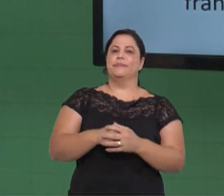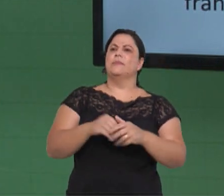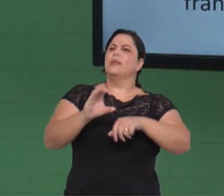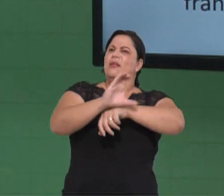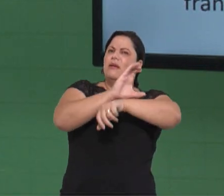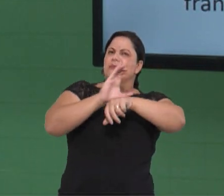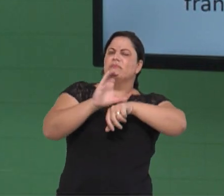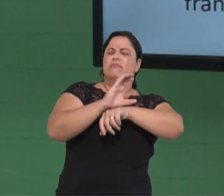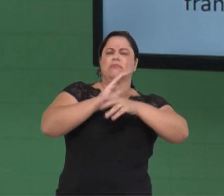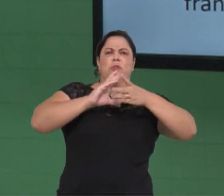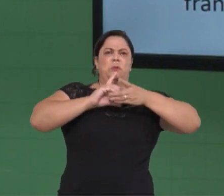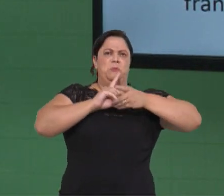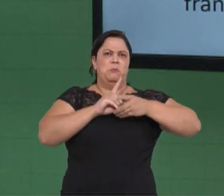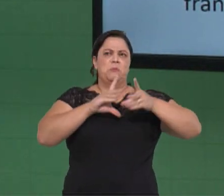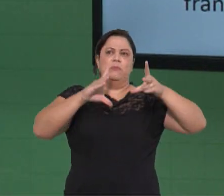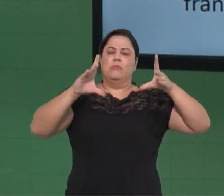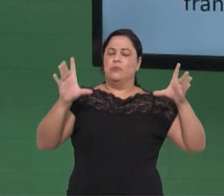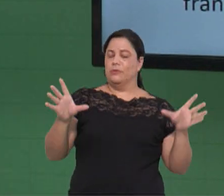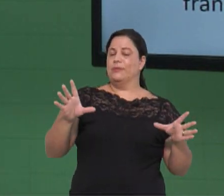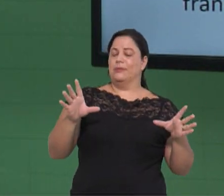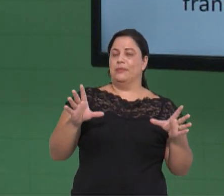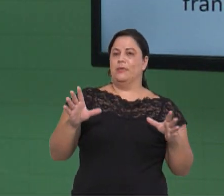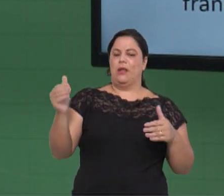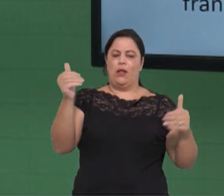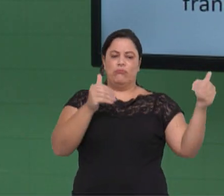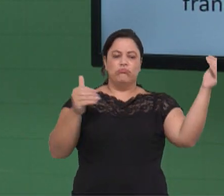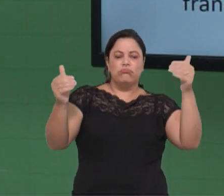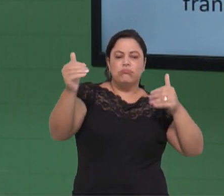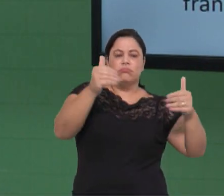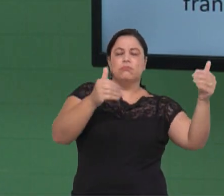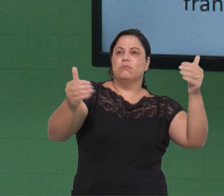características democráticas, onde vai